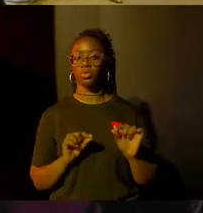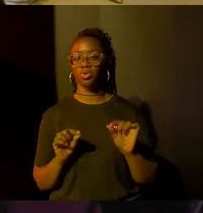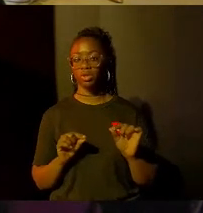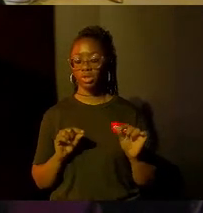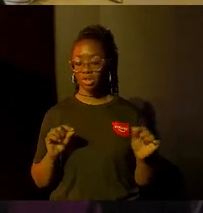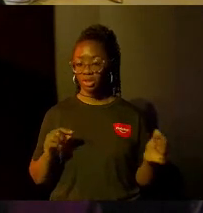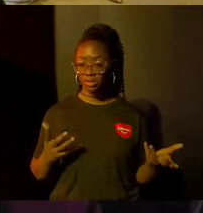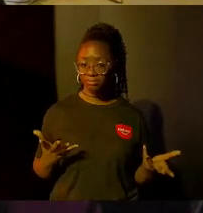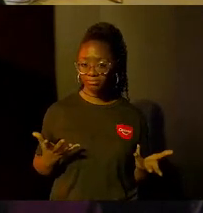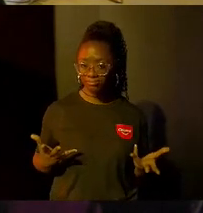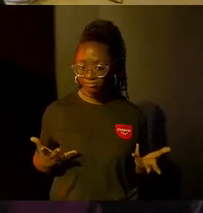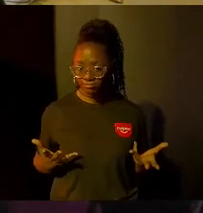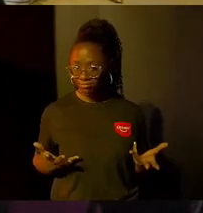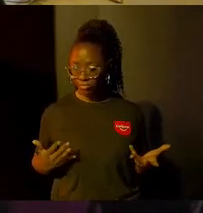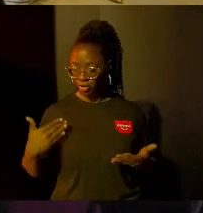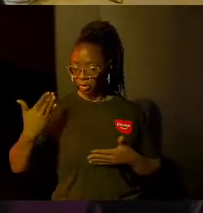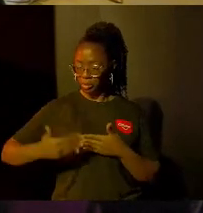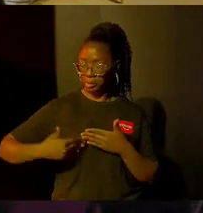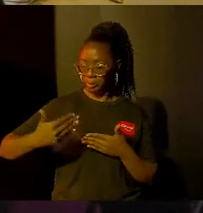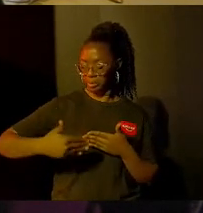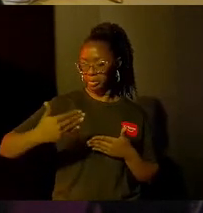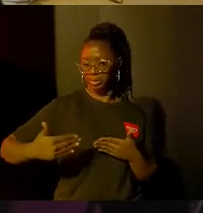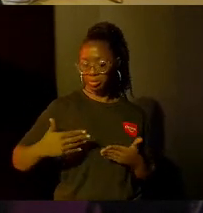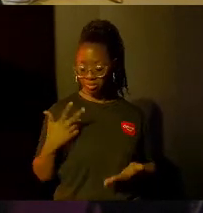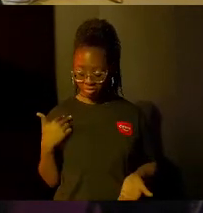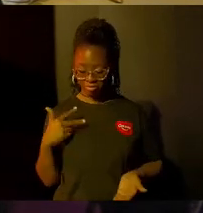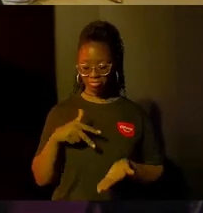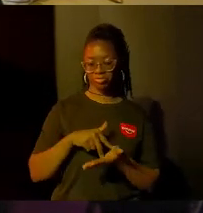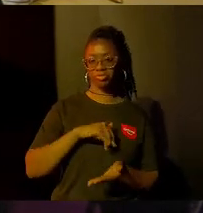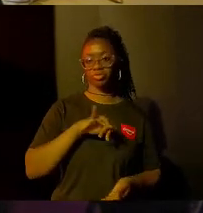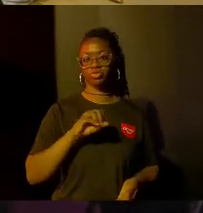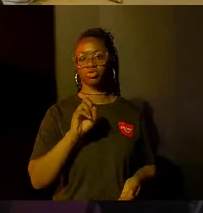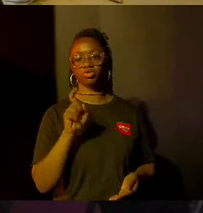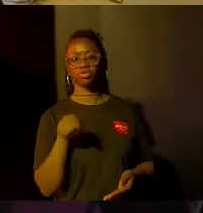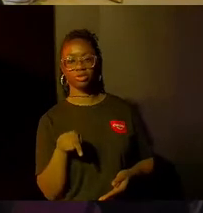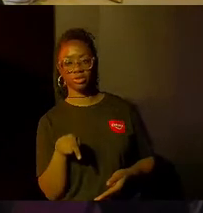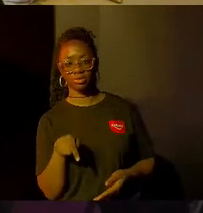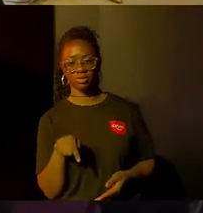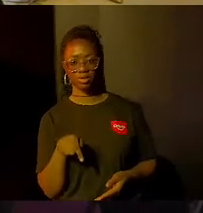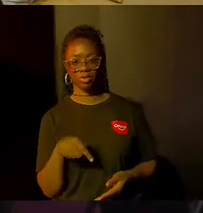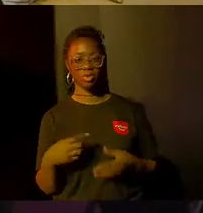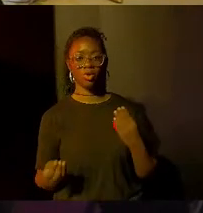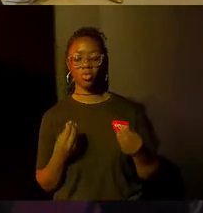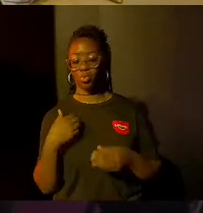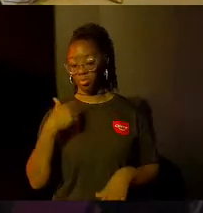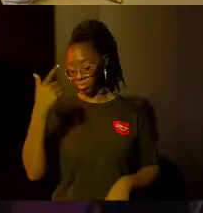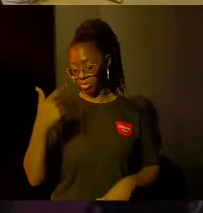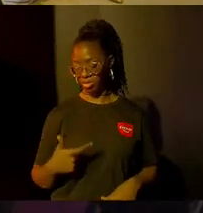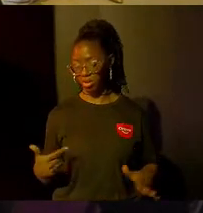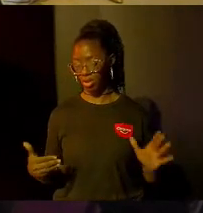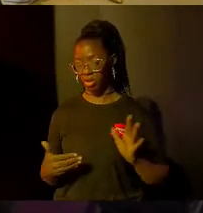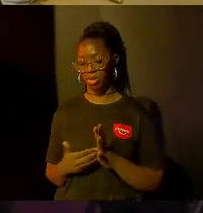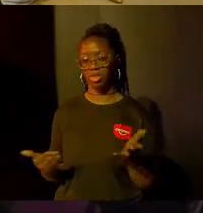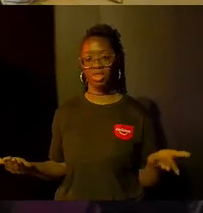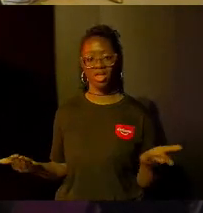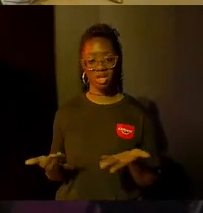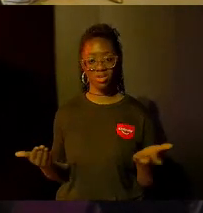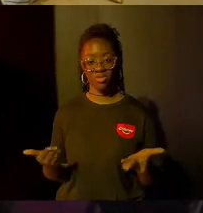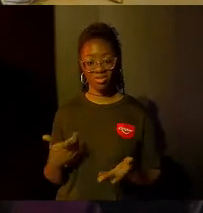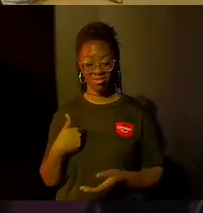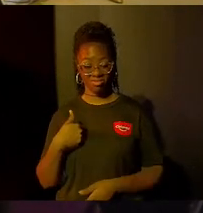Silvério Trevisan O que é que tinha me Tornado aquele ser que tinha chegado até ali tido um